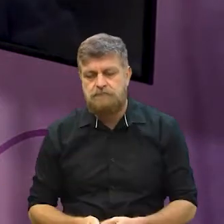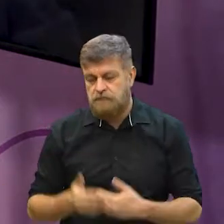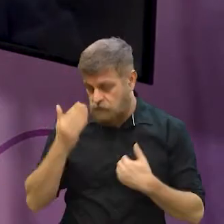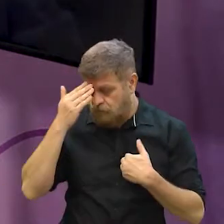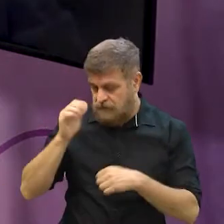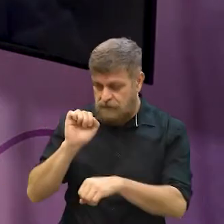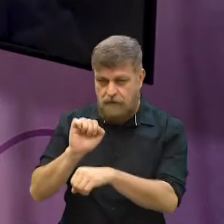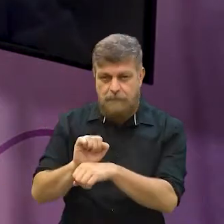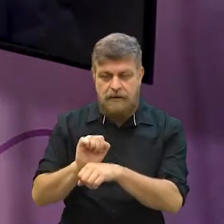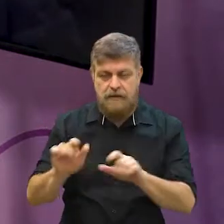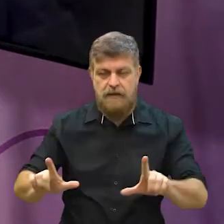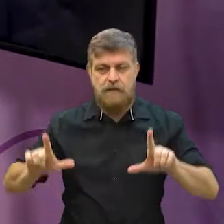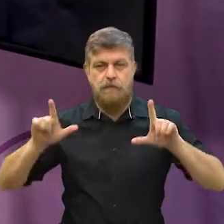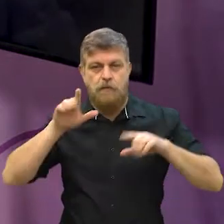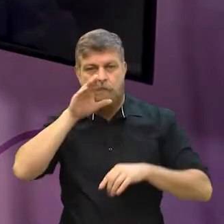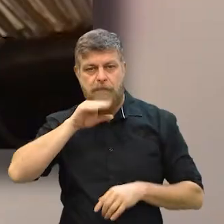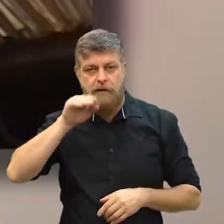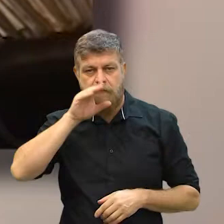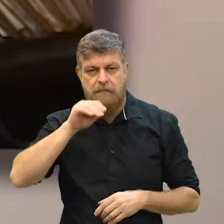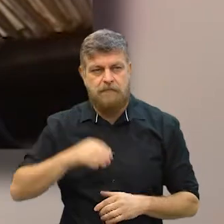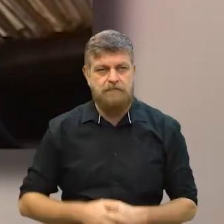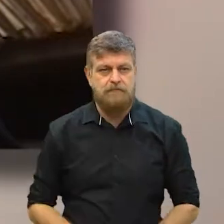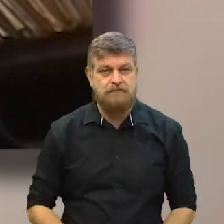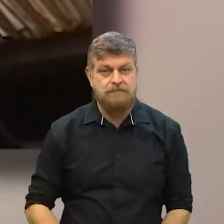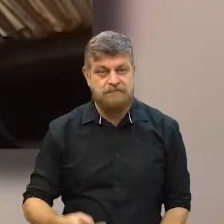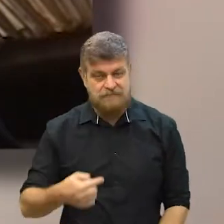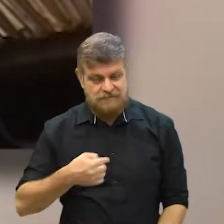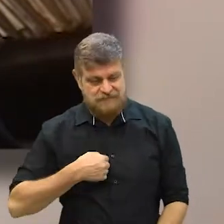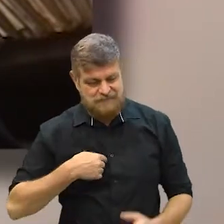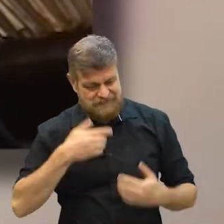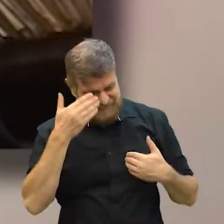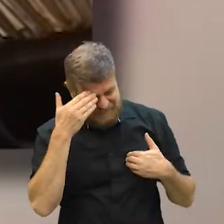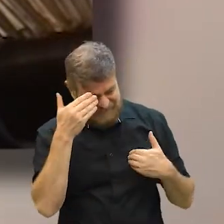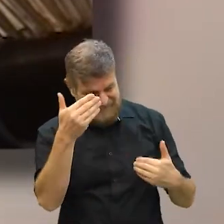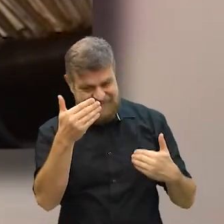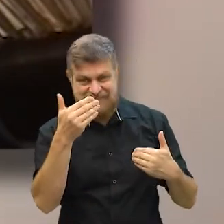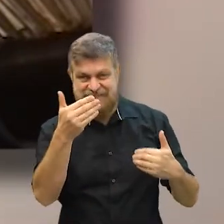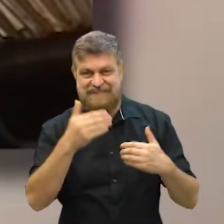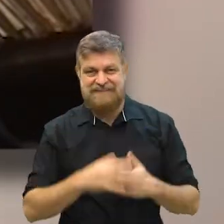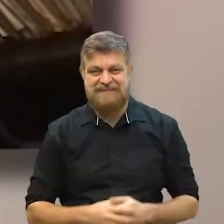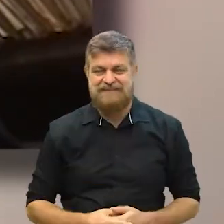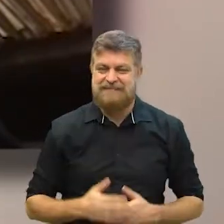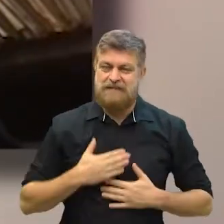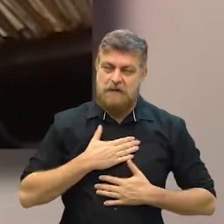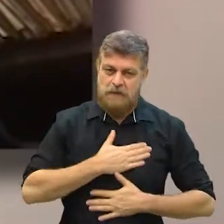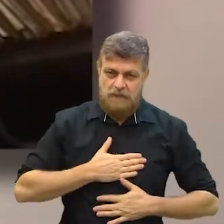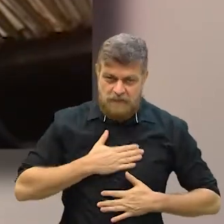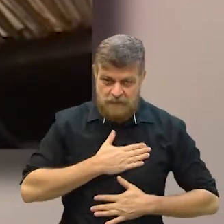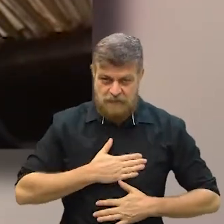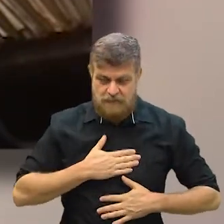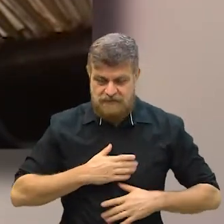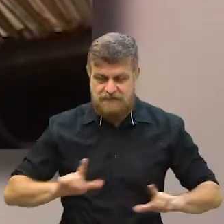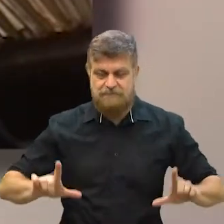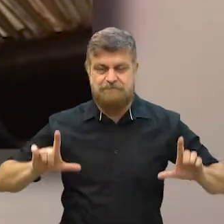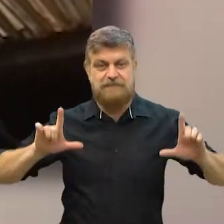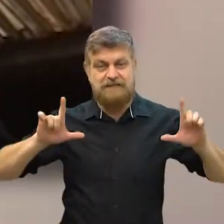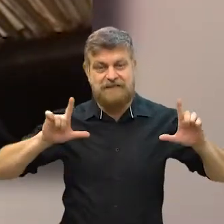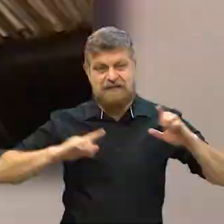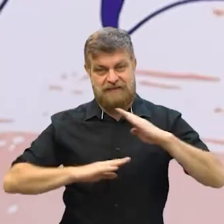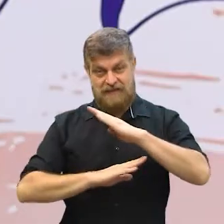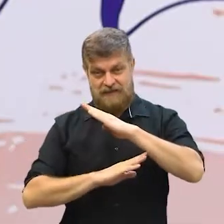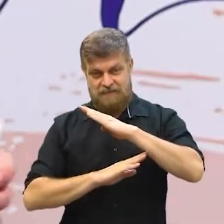atendimentos aí e falar com a nossa equipe. Eu que agradeço, Viviane. É um prazer estar aqui na TV